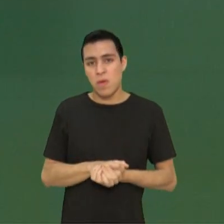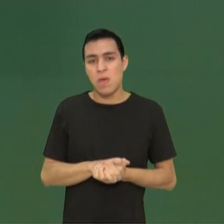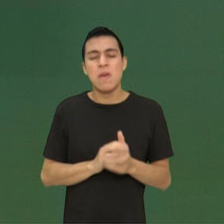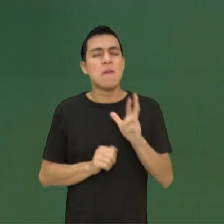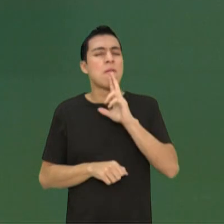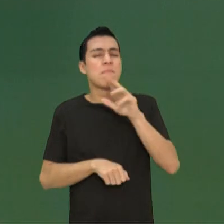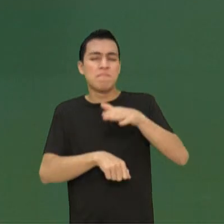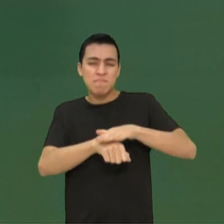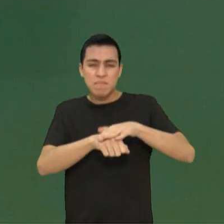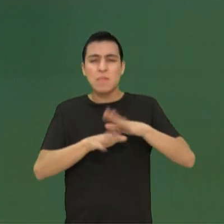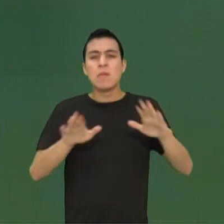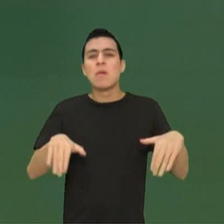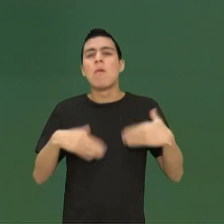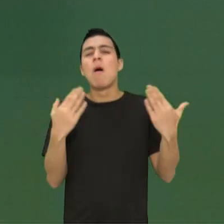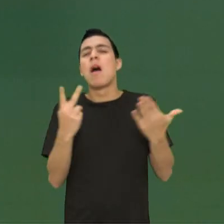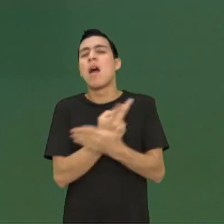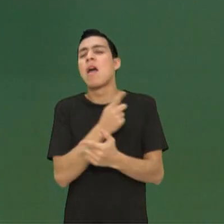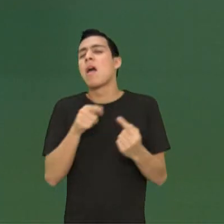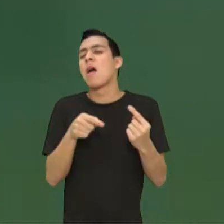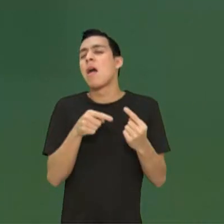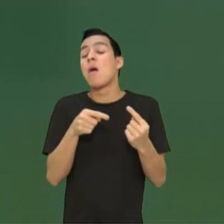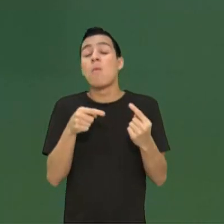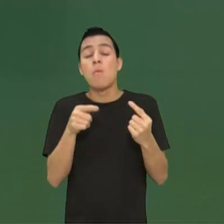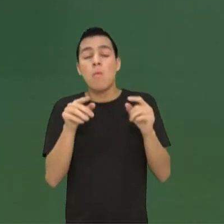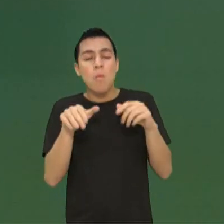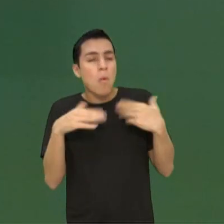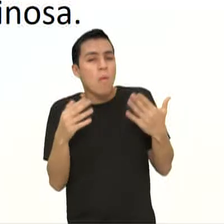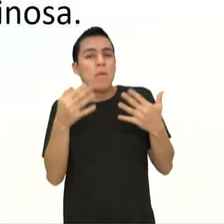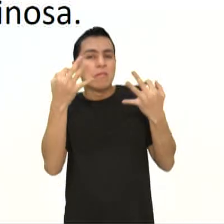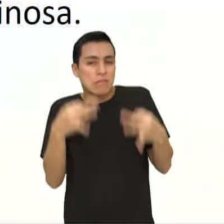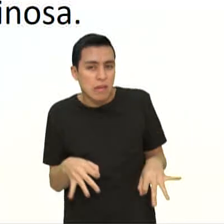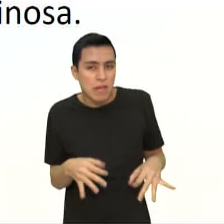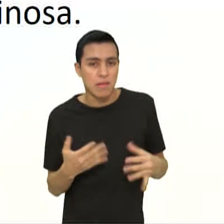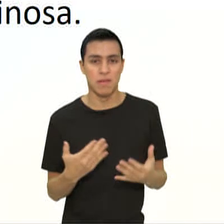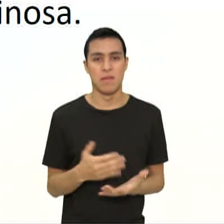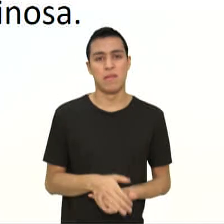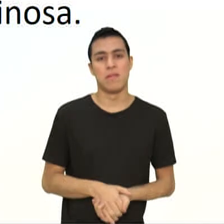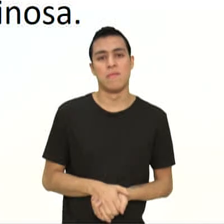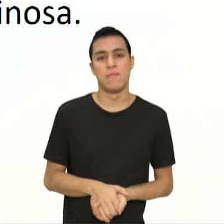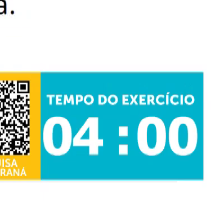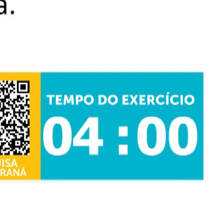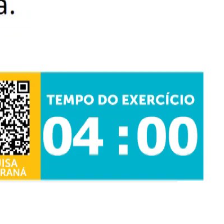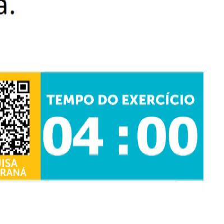Responde aí, qual é a incorreta? Qual é a correta, desculpe.